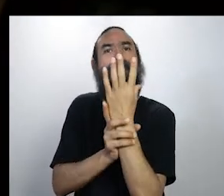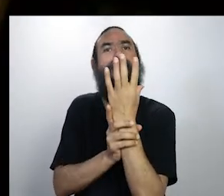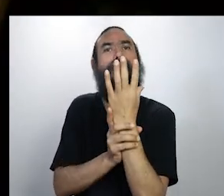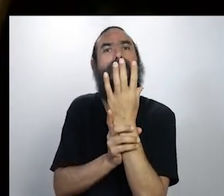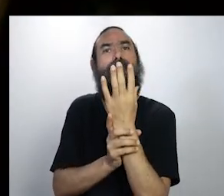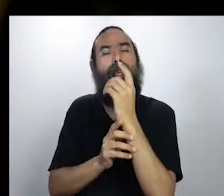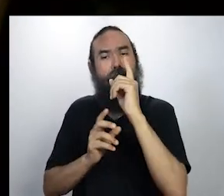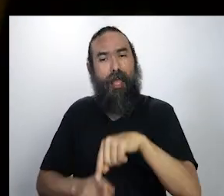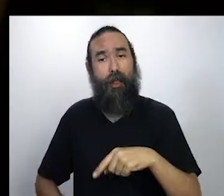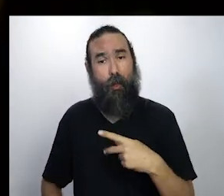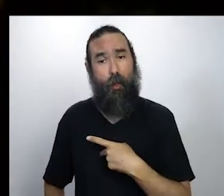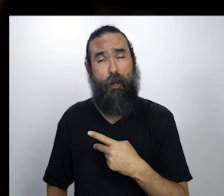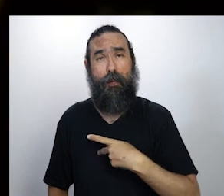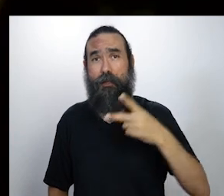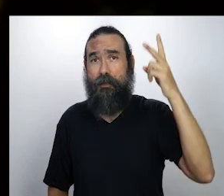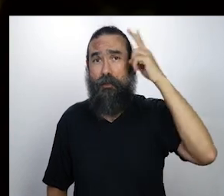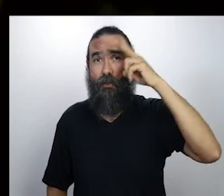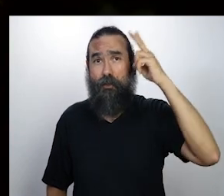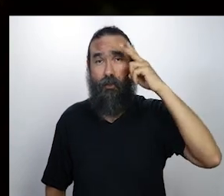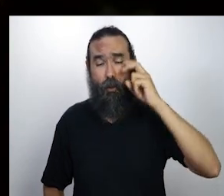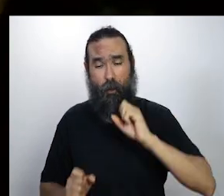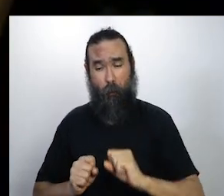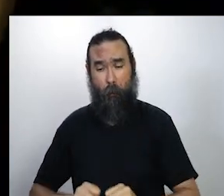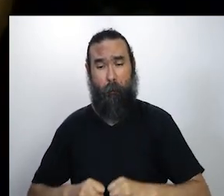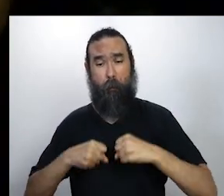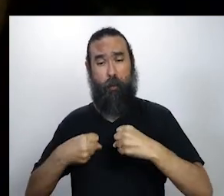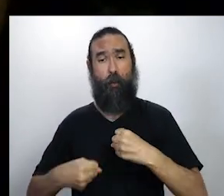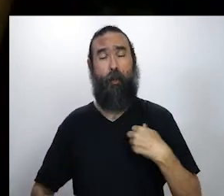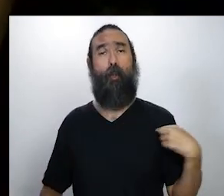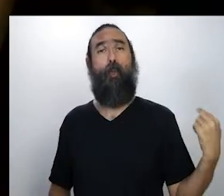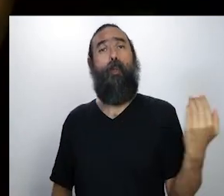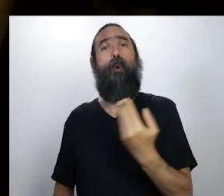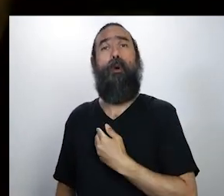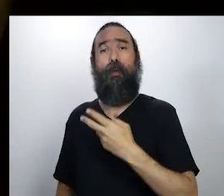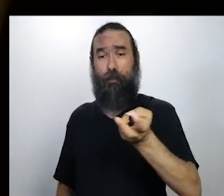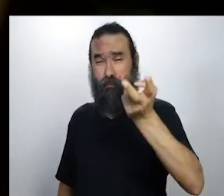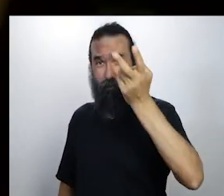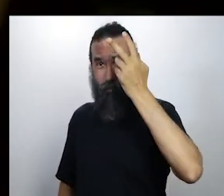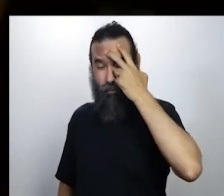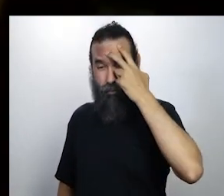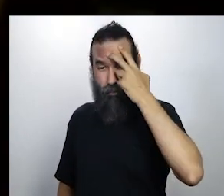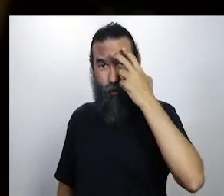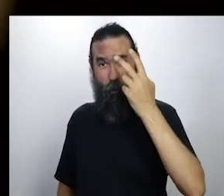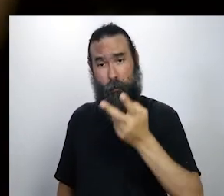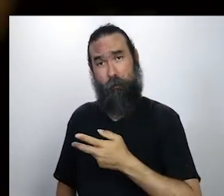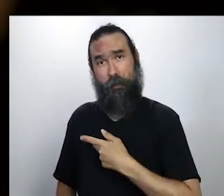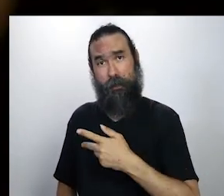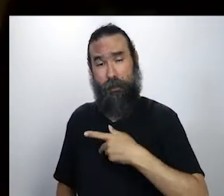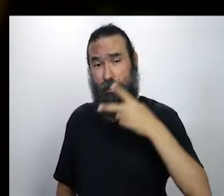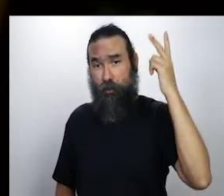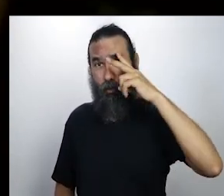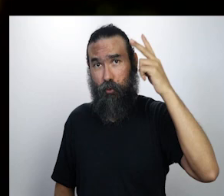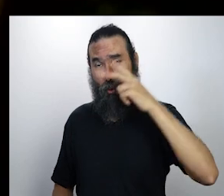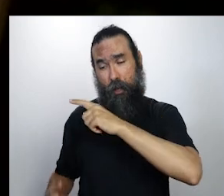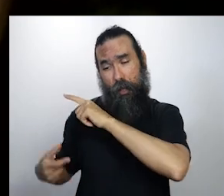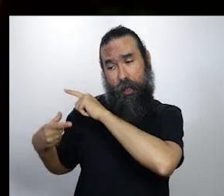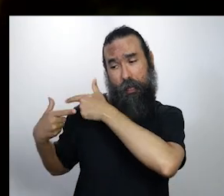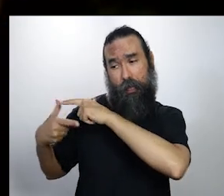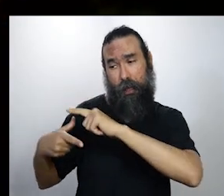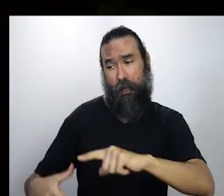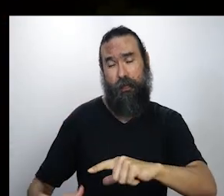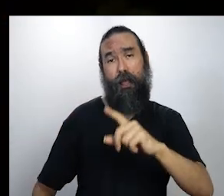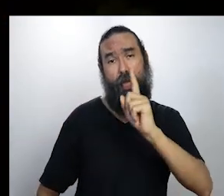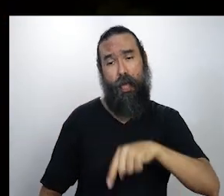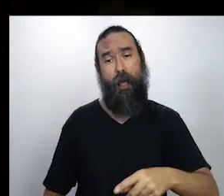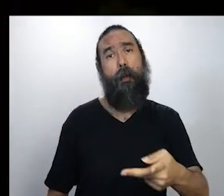todo o nosso processo de história é o que nos empodera, sabe? O meu processo de história que eu tenho, que eu carrego, é o